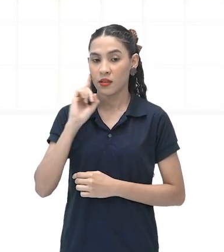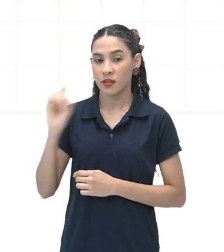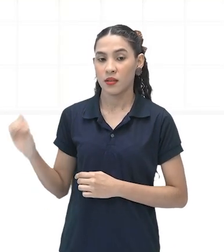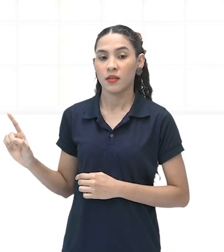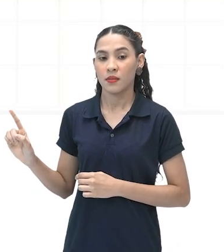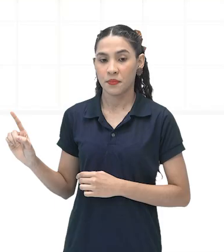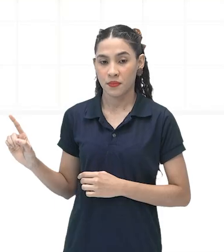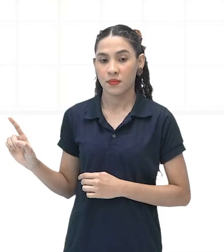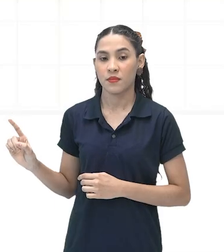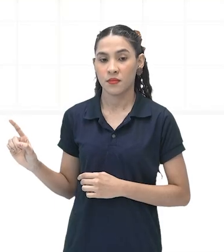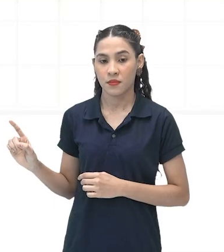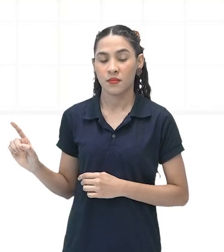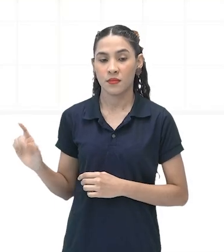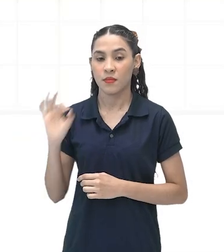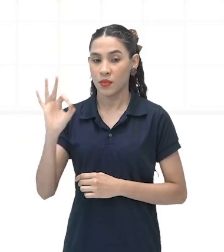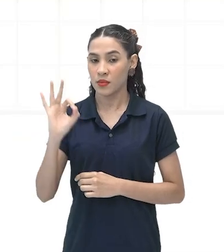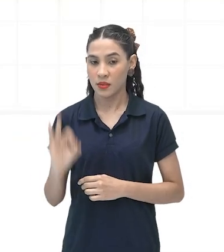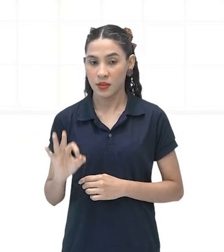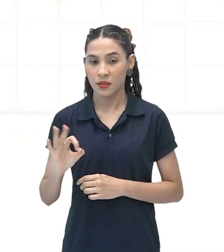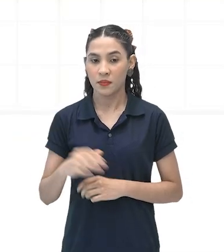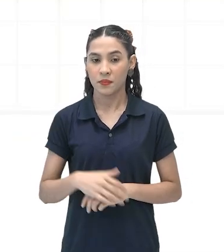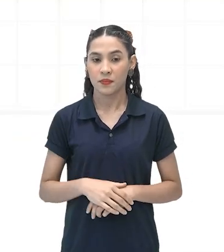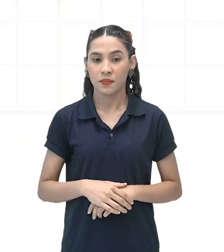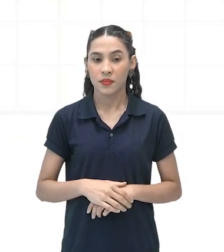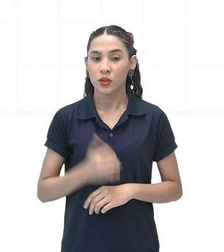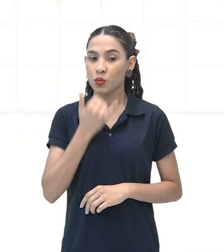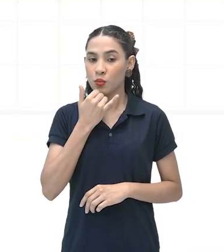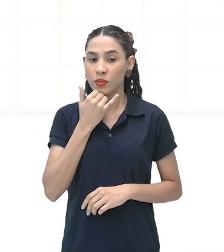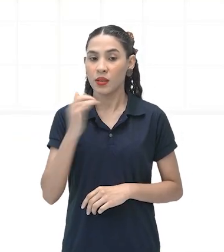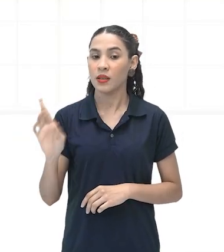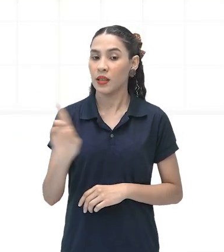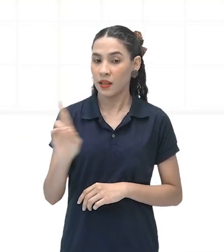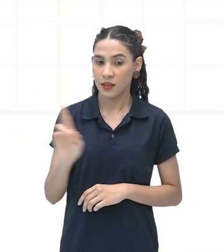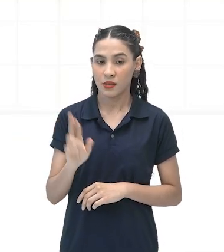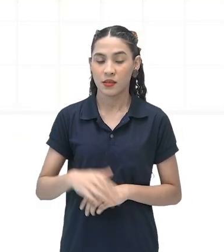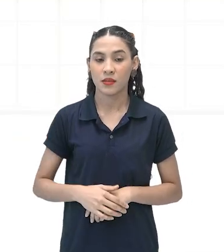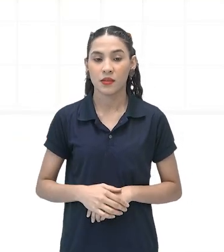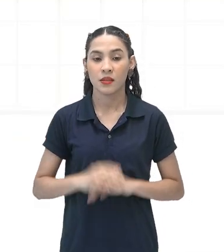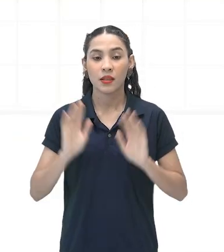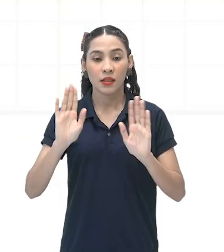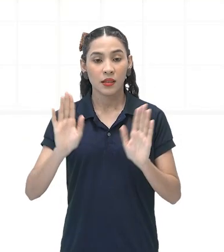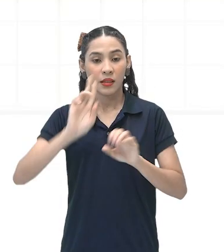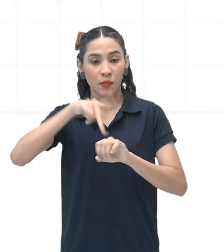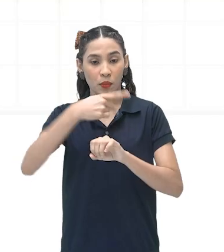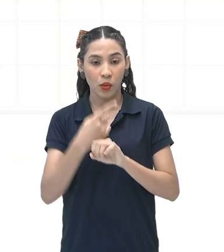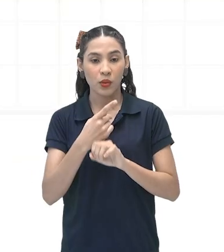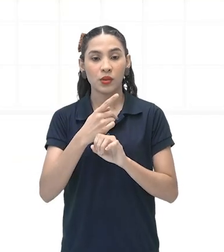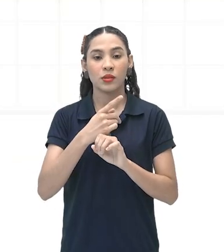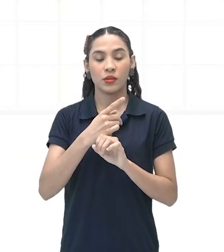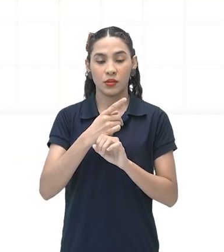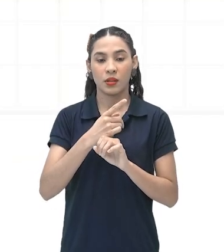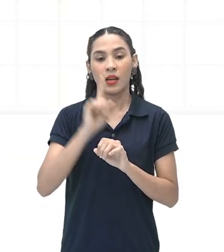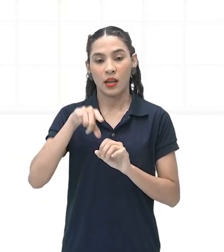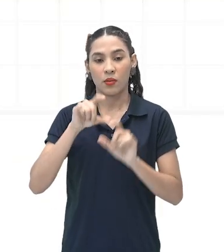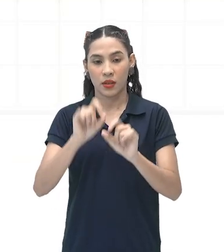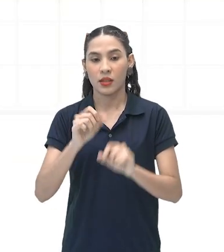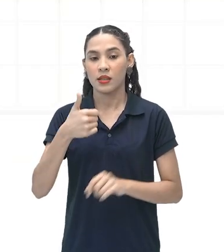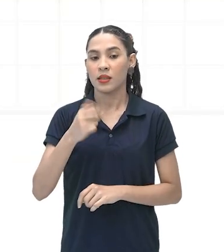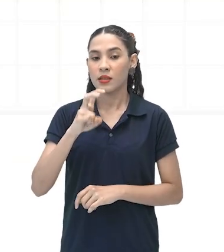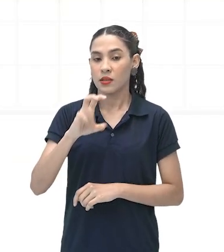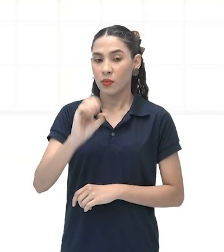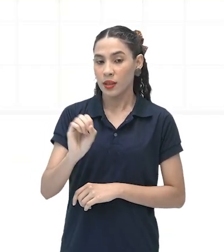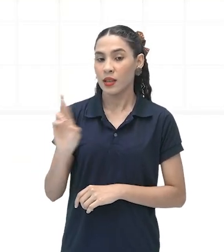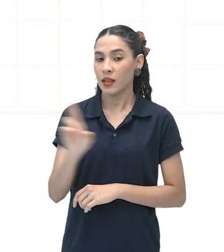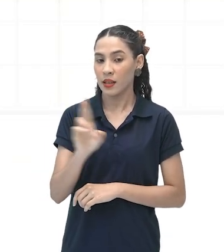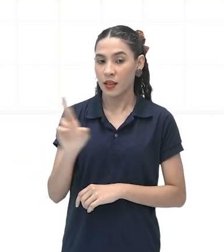de 150. Ou R$150, certo? Então, após o aumento, o valor é